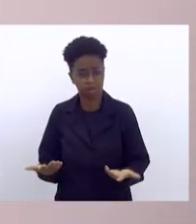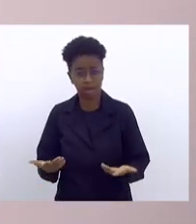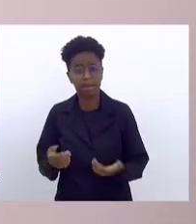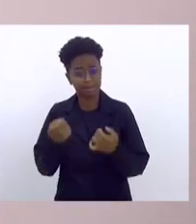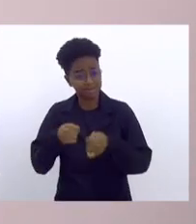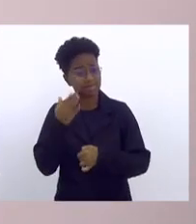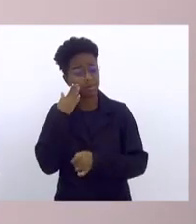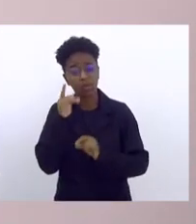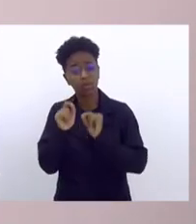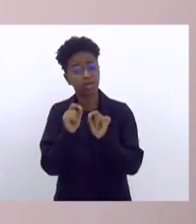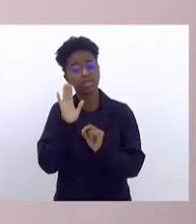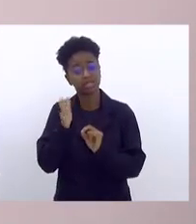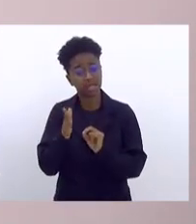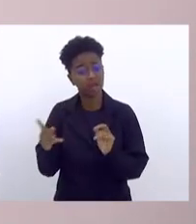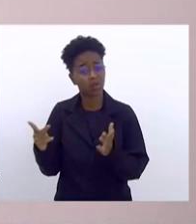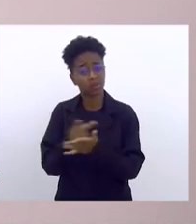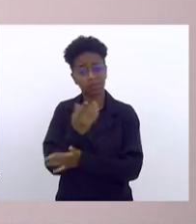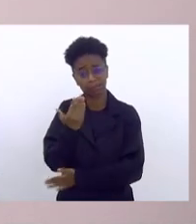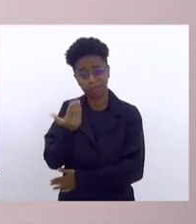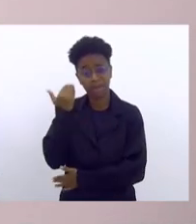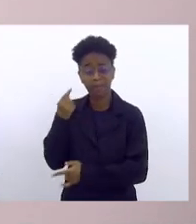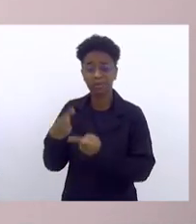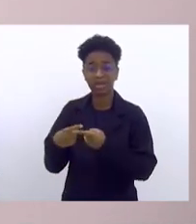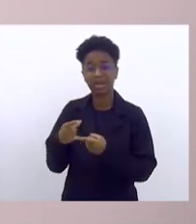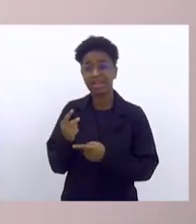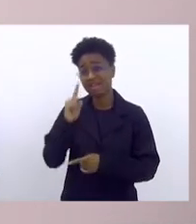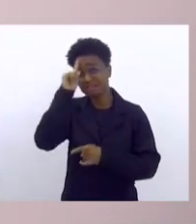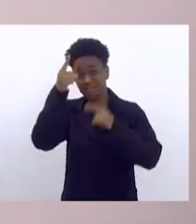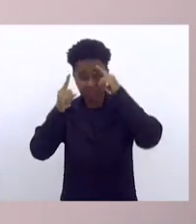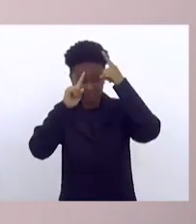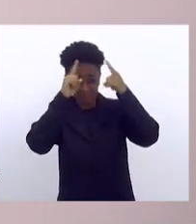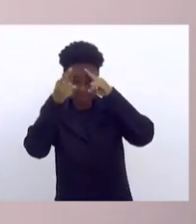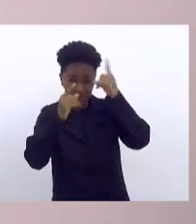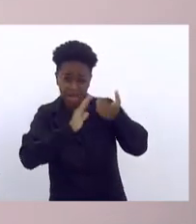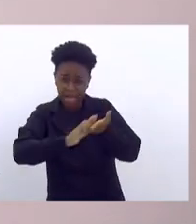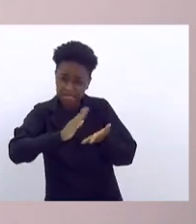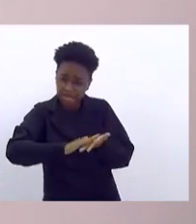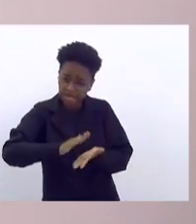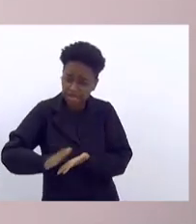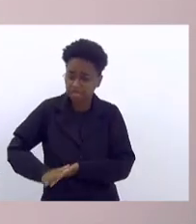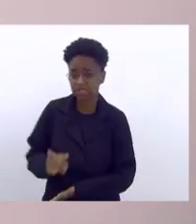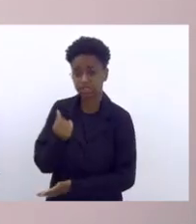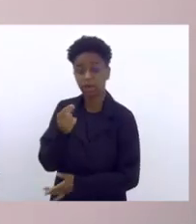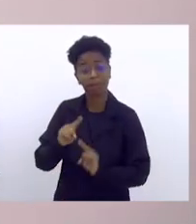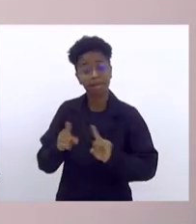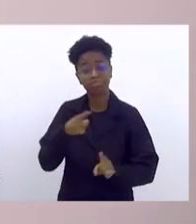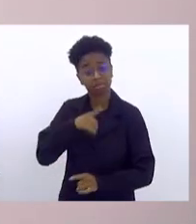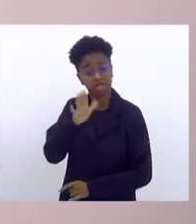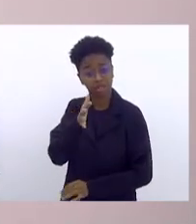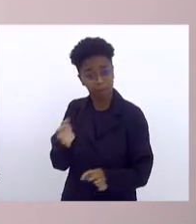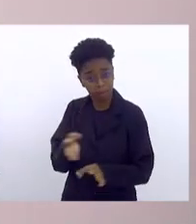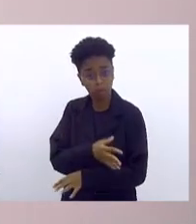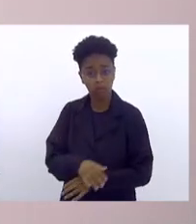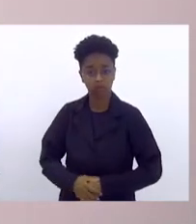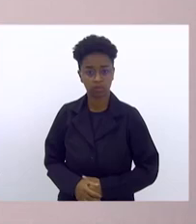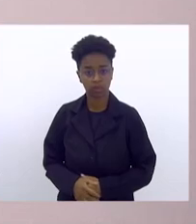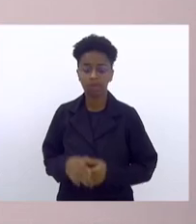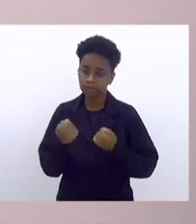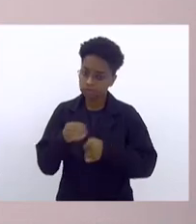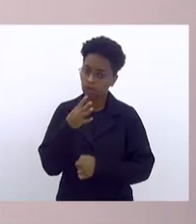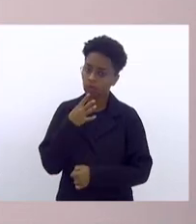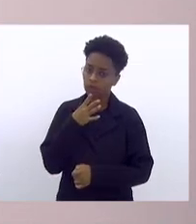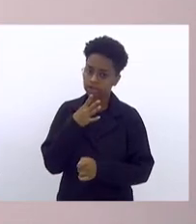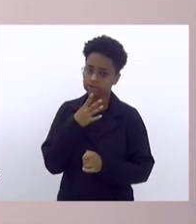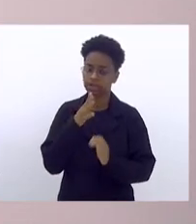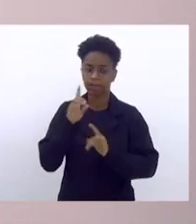foi feito porque senão a gente reinventa a roda e gasta recurso público ter conhecimento dos guias e